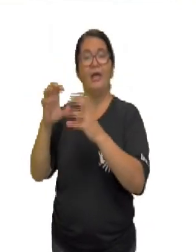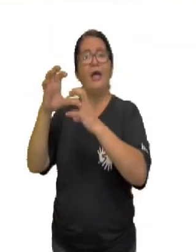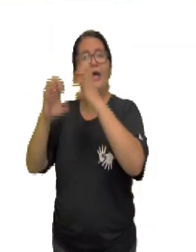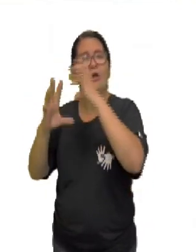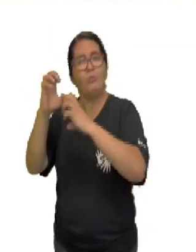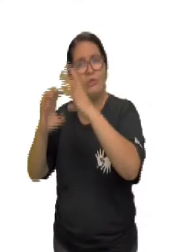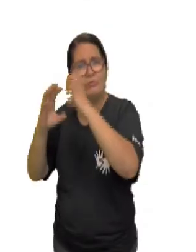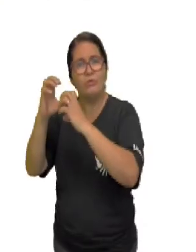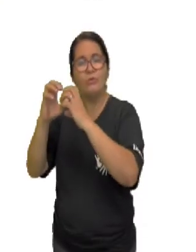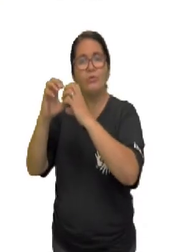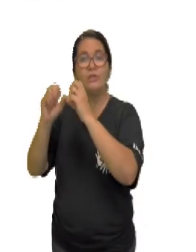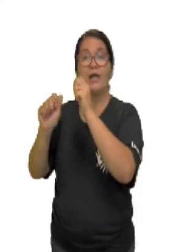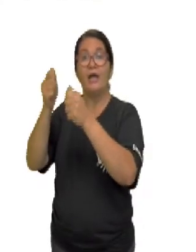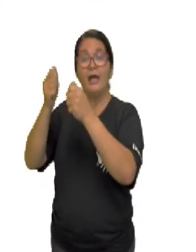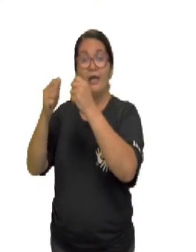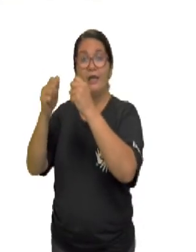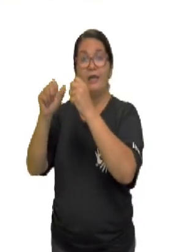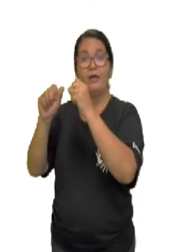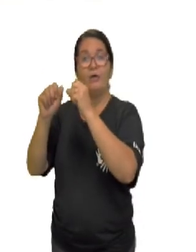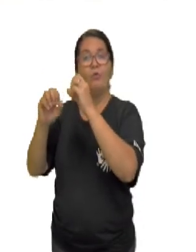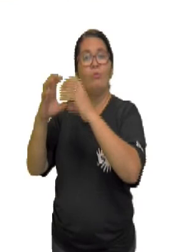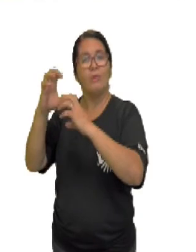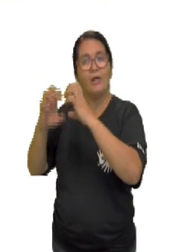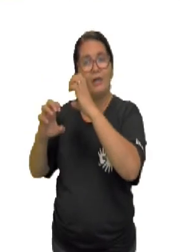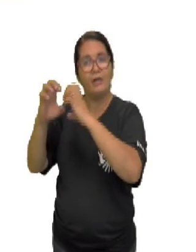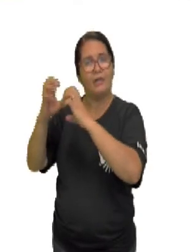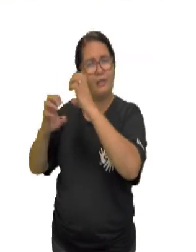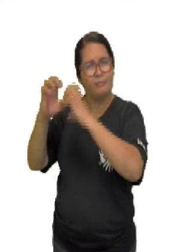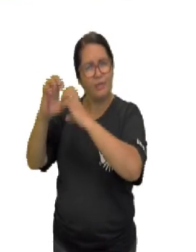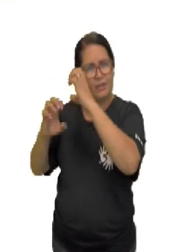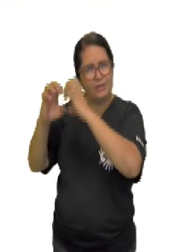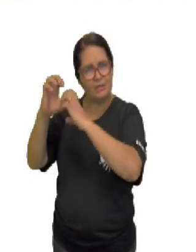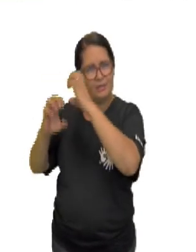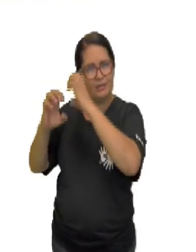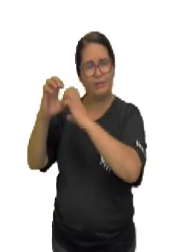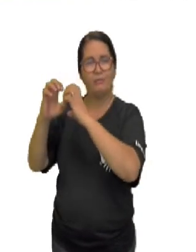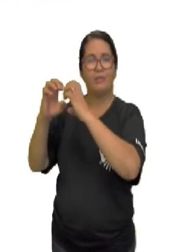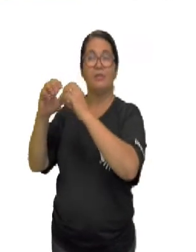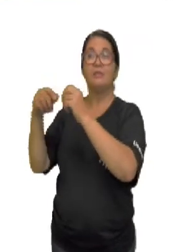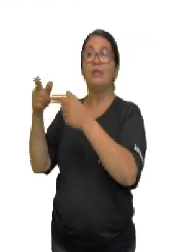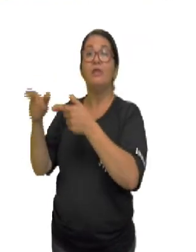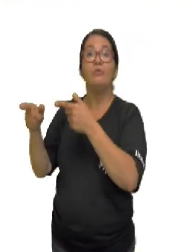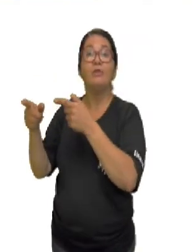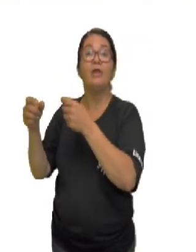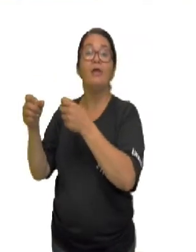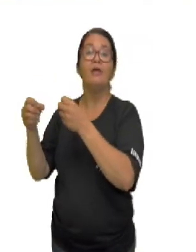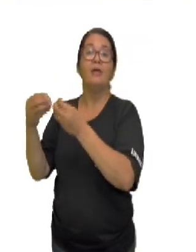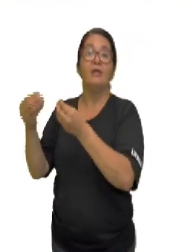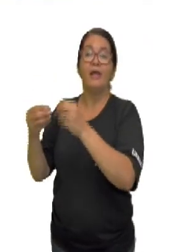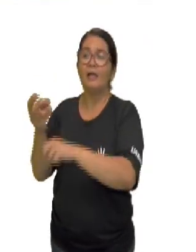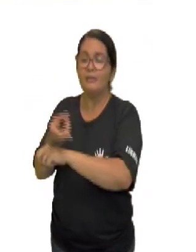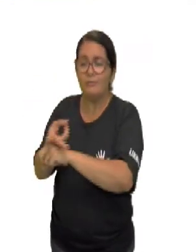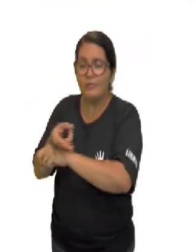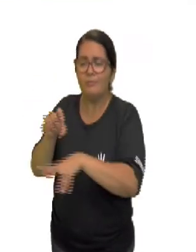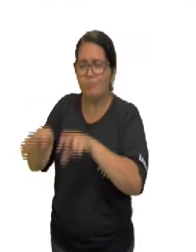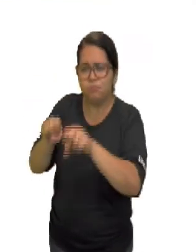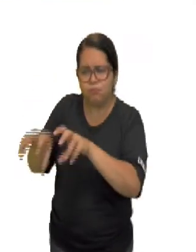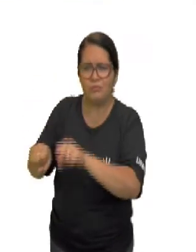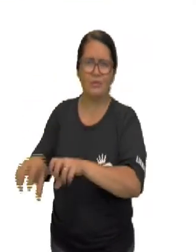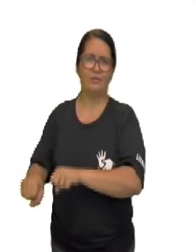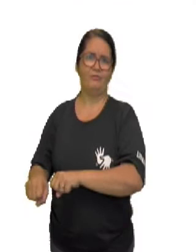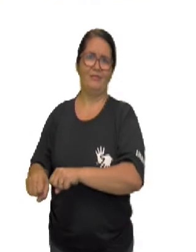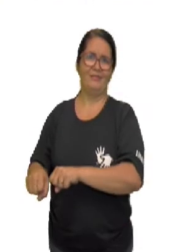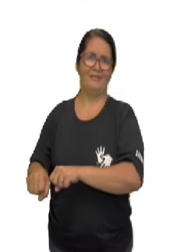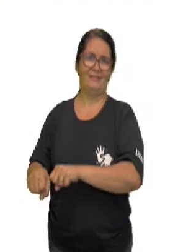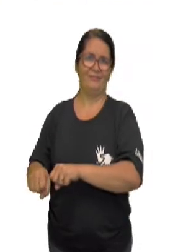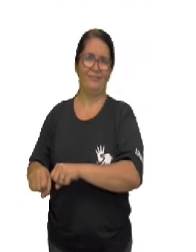ó, nós podemos observar que isso aqui está se referindo à madeira,